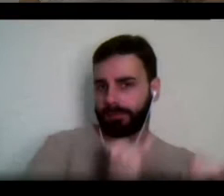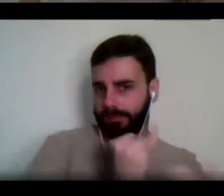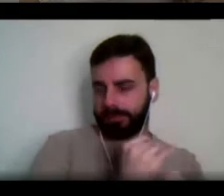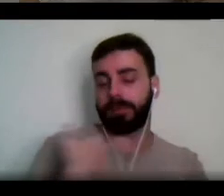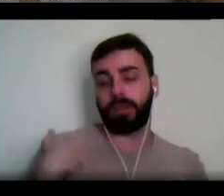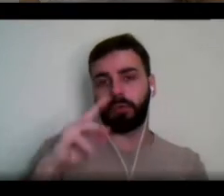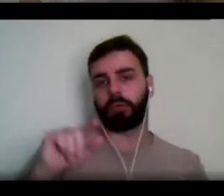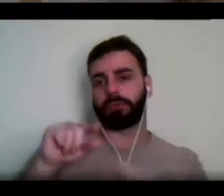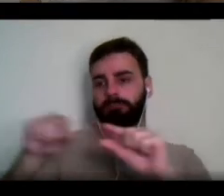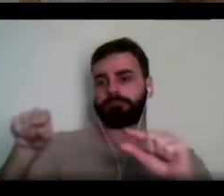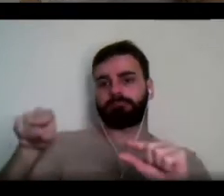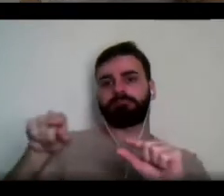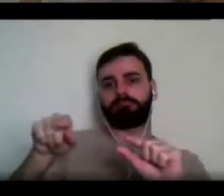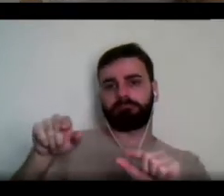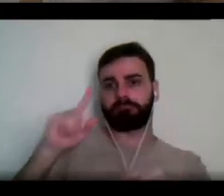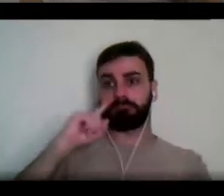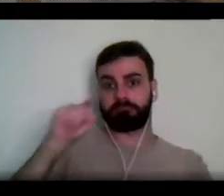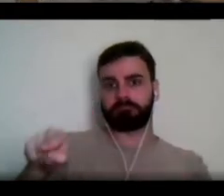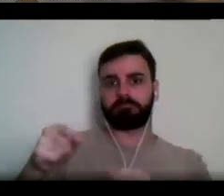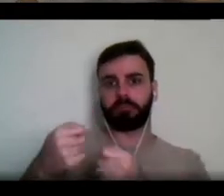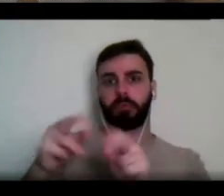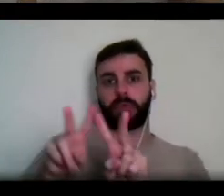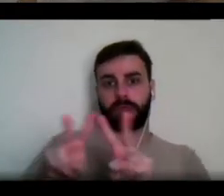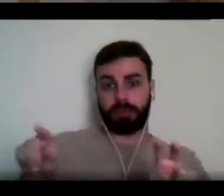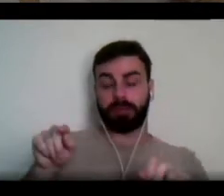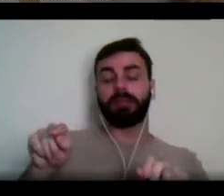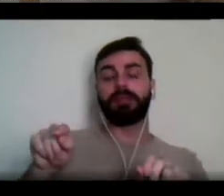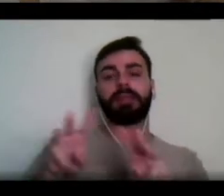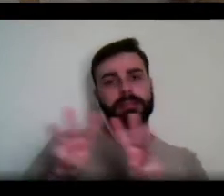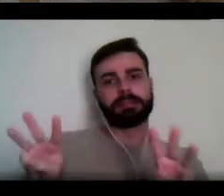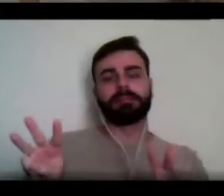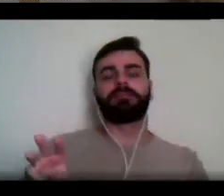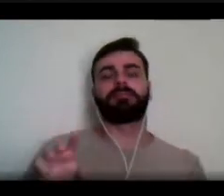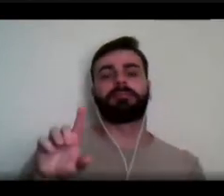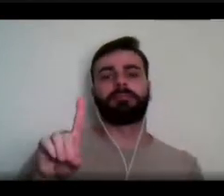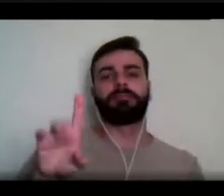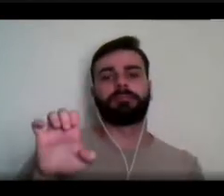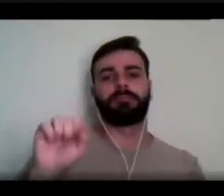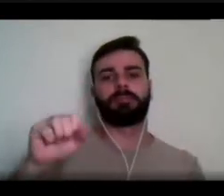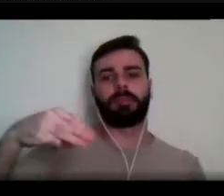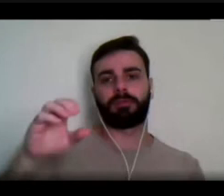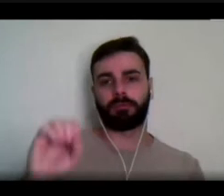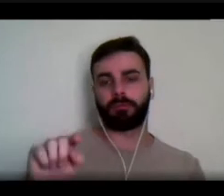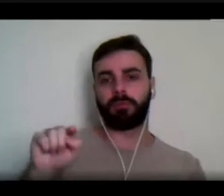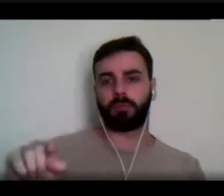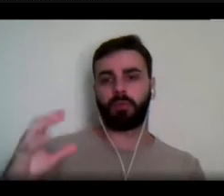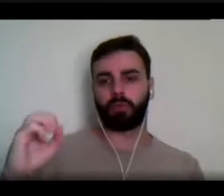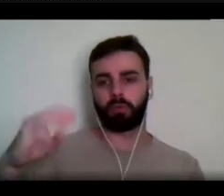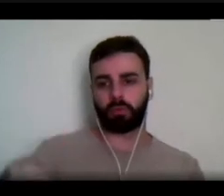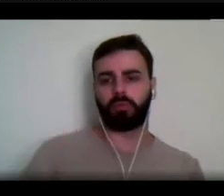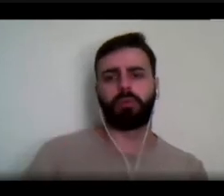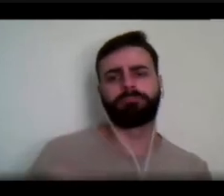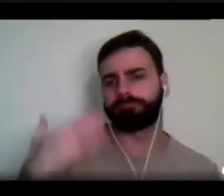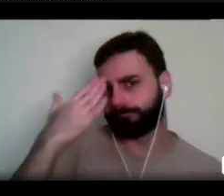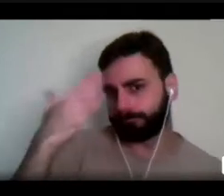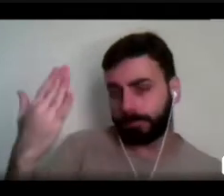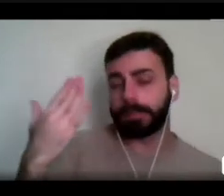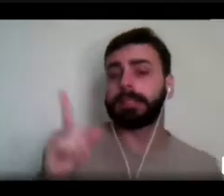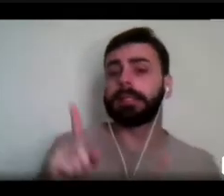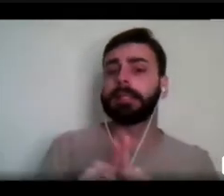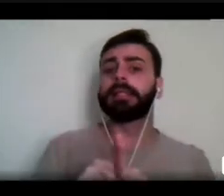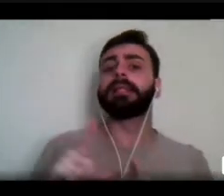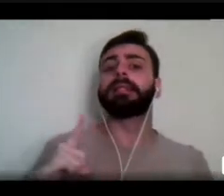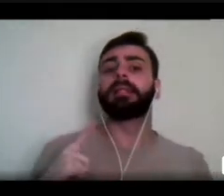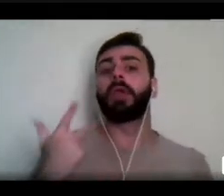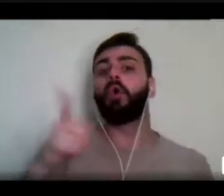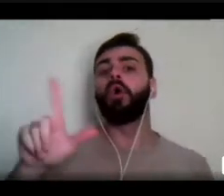Que eu coloquei no chat aqui. Desmos.com. Tá joia, obrigada. Tem também o GeoGebra, que a gente